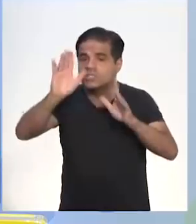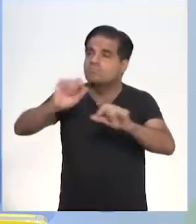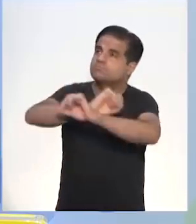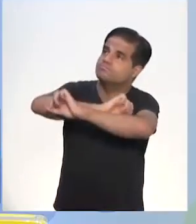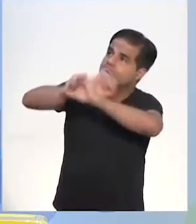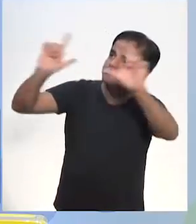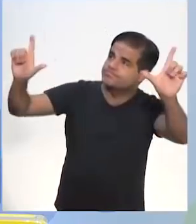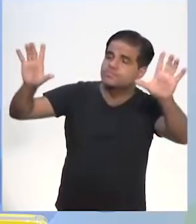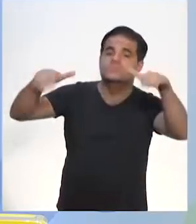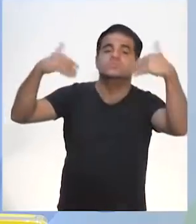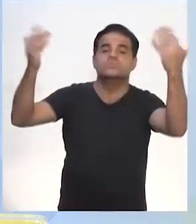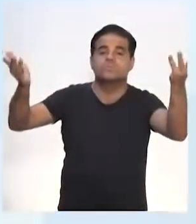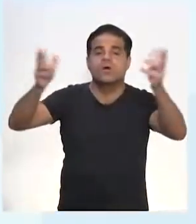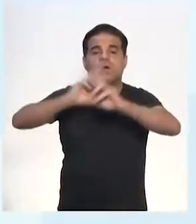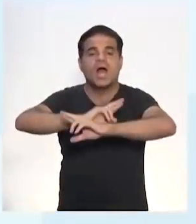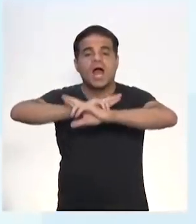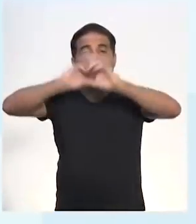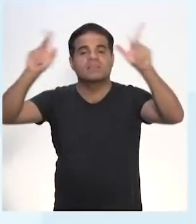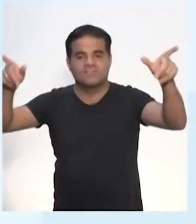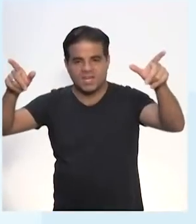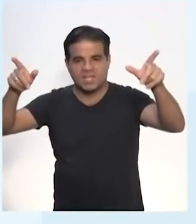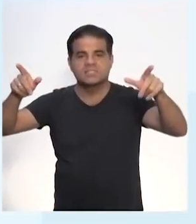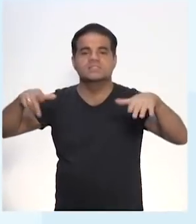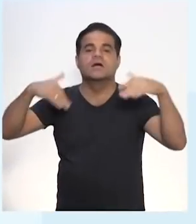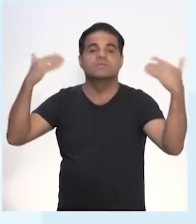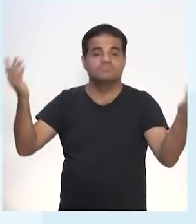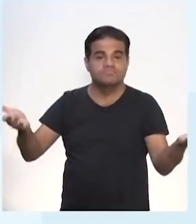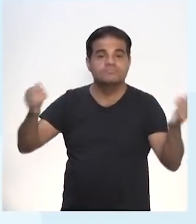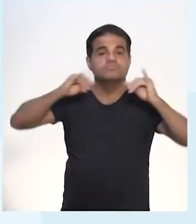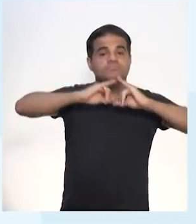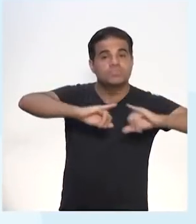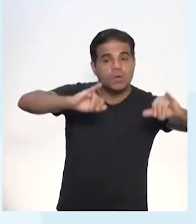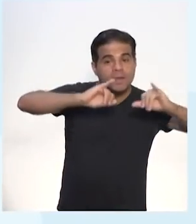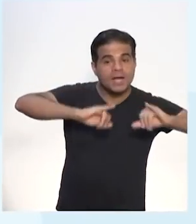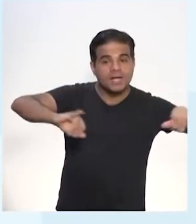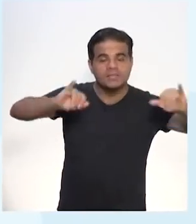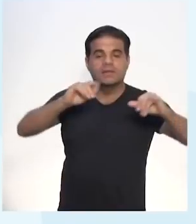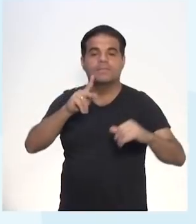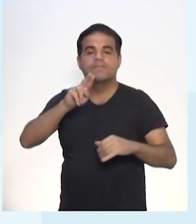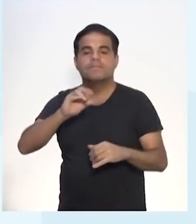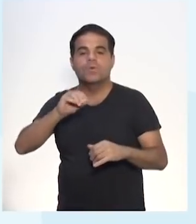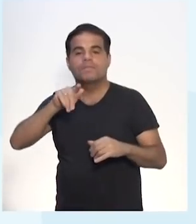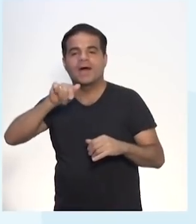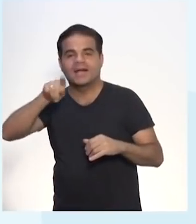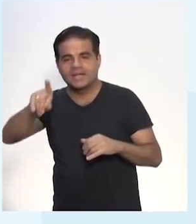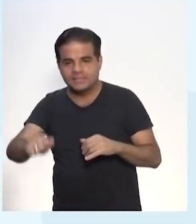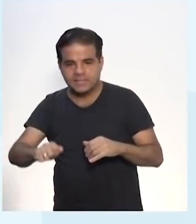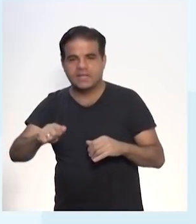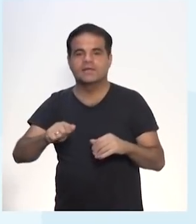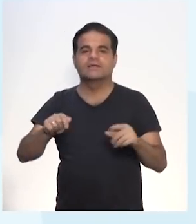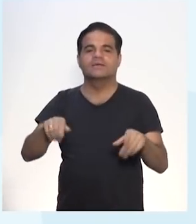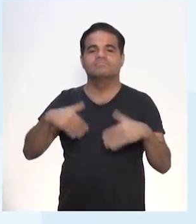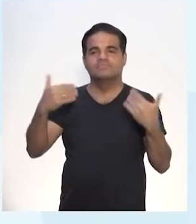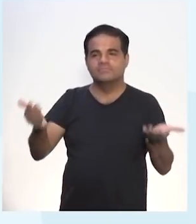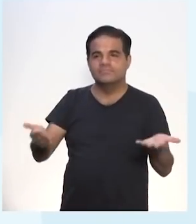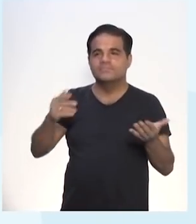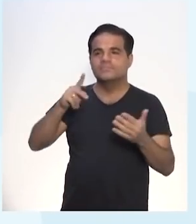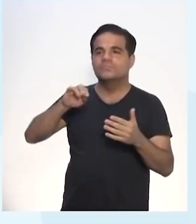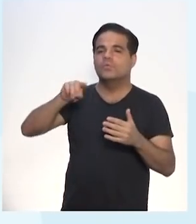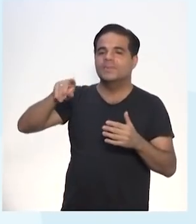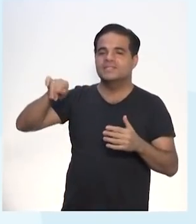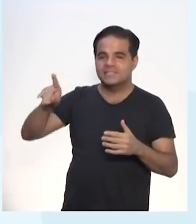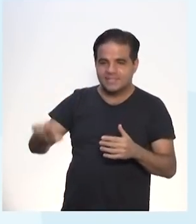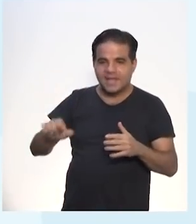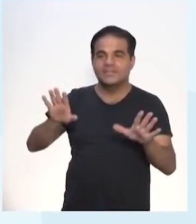tela. Qual é a diferença entre propaganda Uau, que e pergunta, hein? publicidade. Que Será que pergunta,